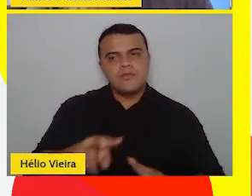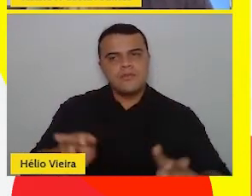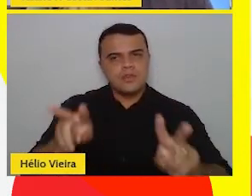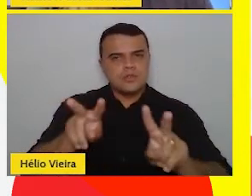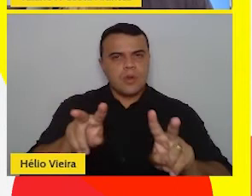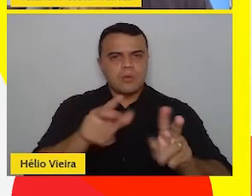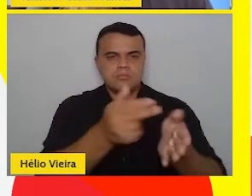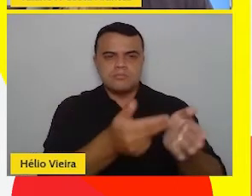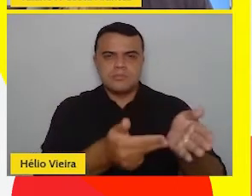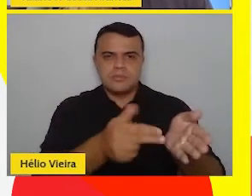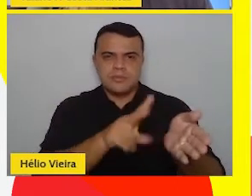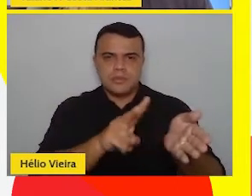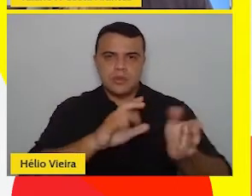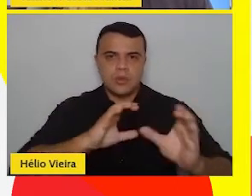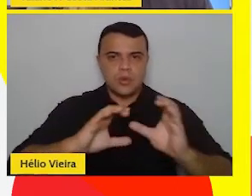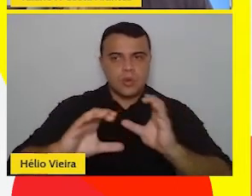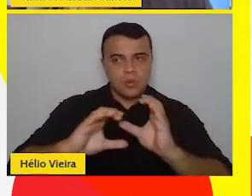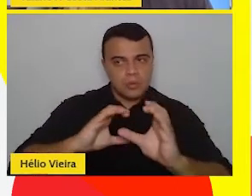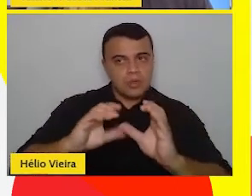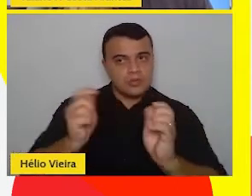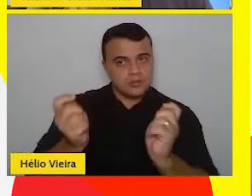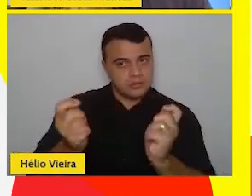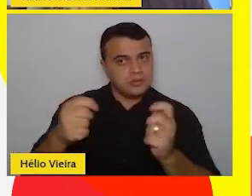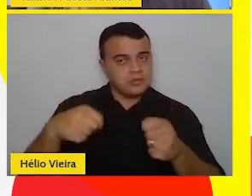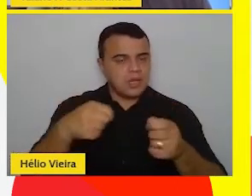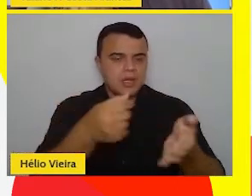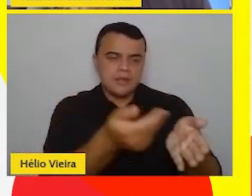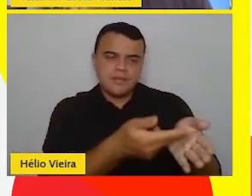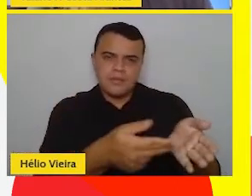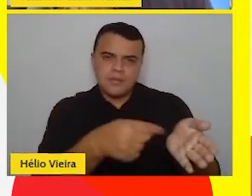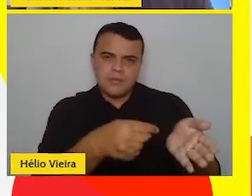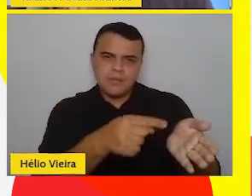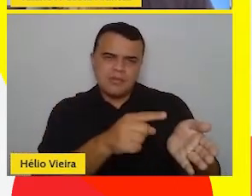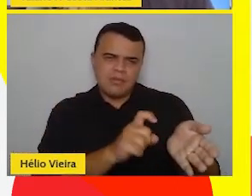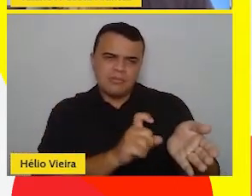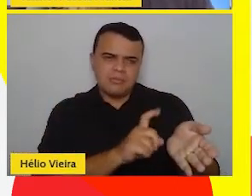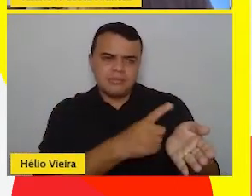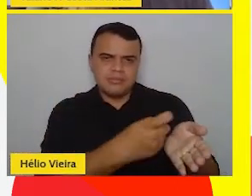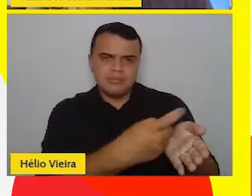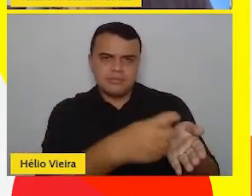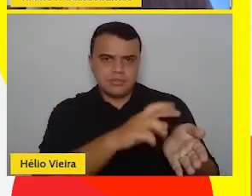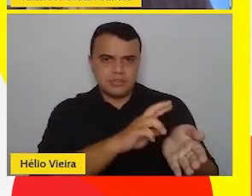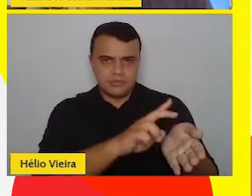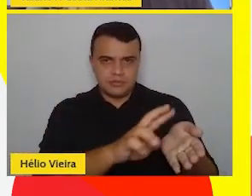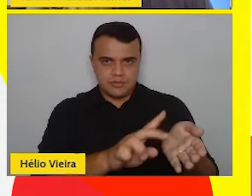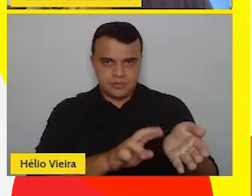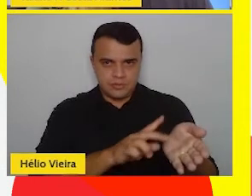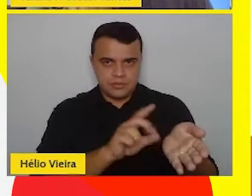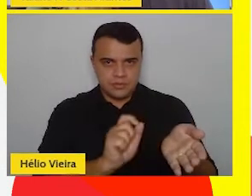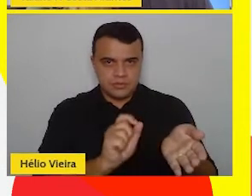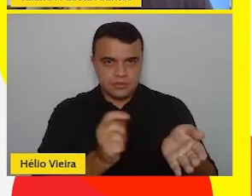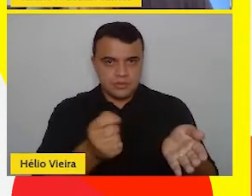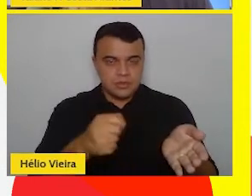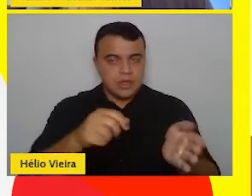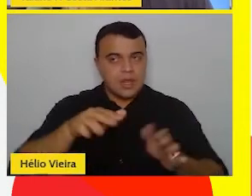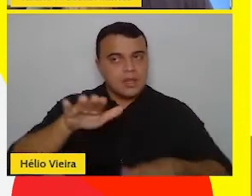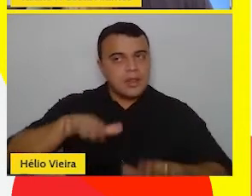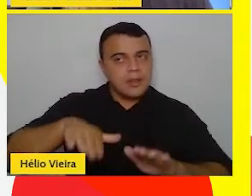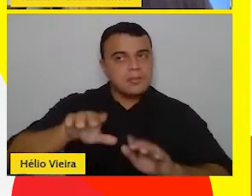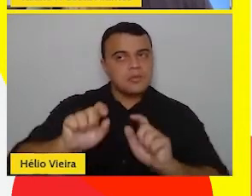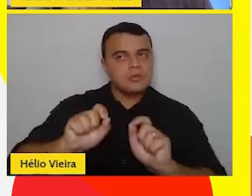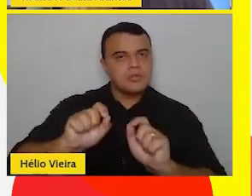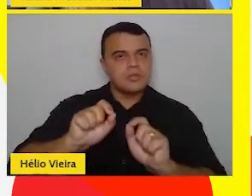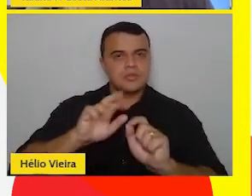o que se dá através da imagem e de símbolos. E de acordo com